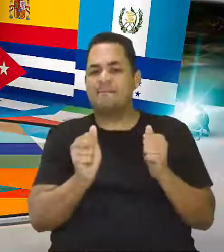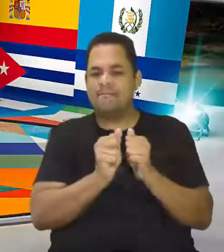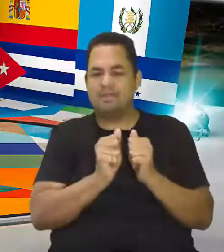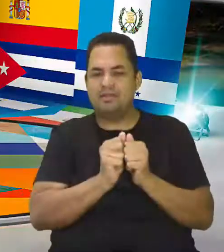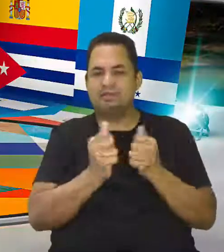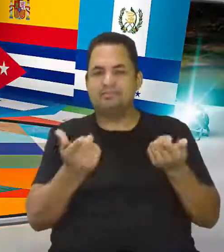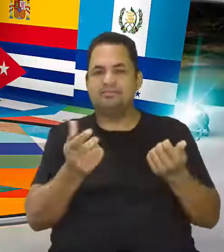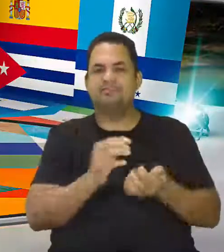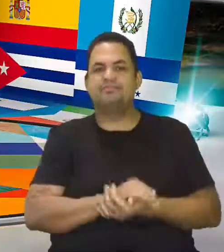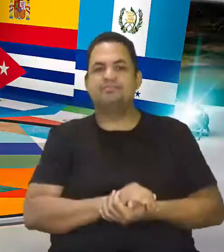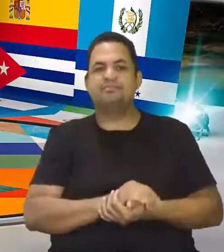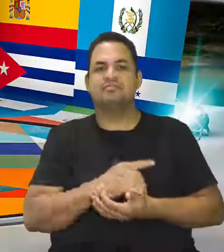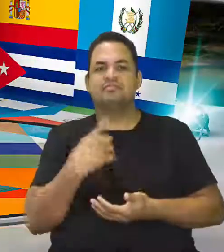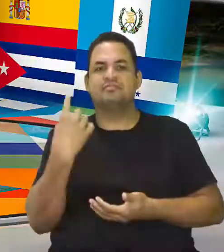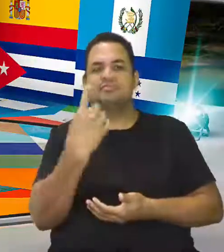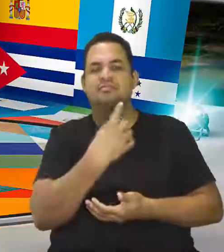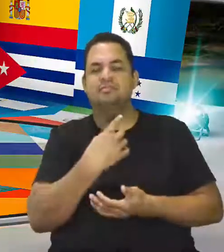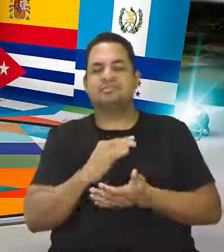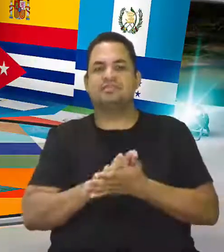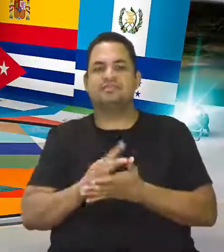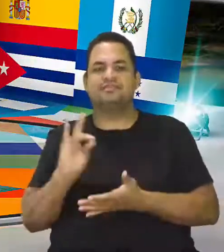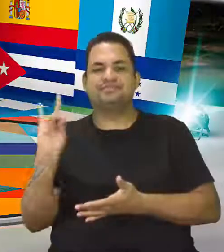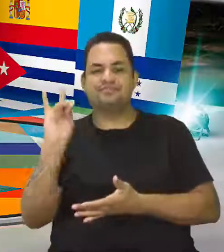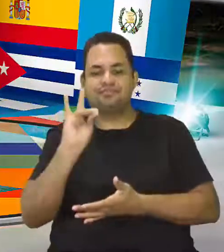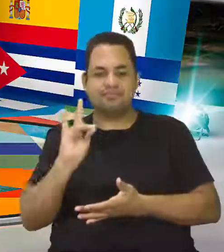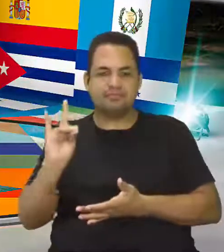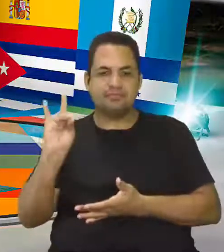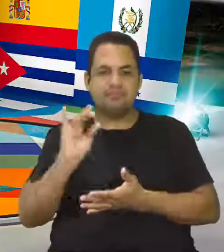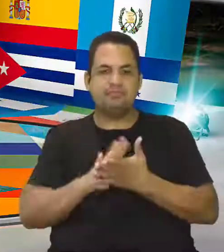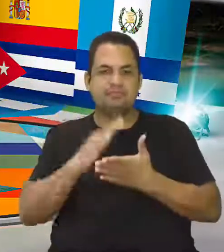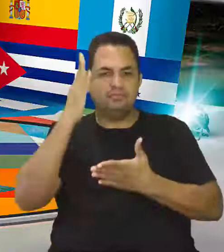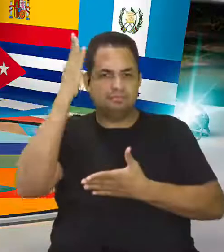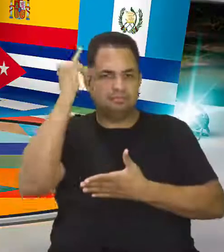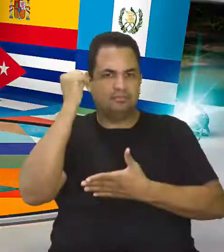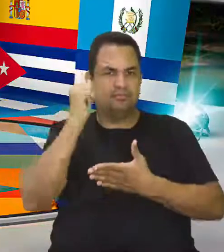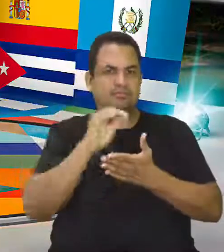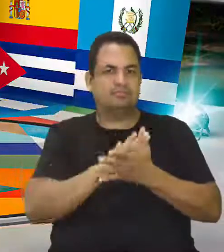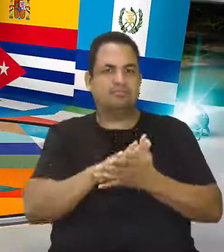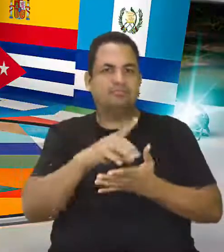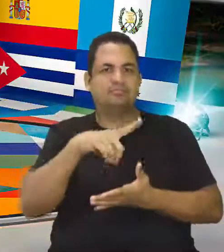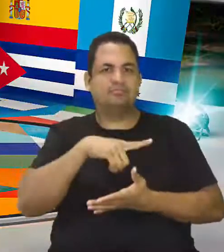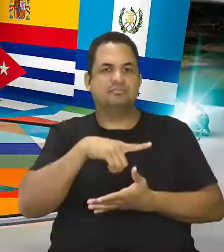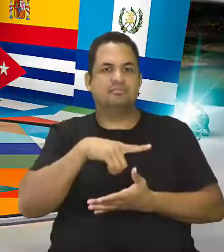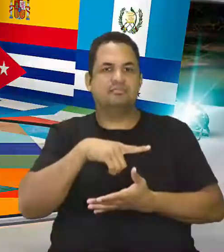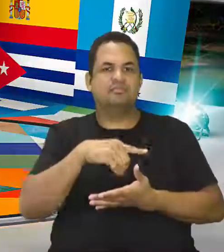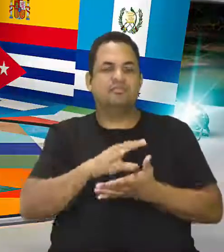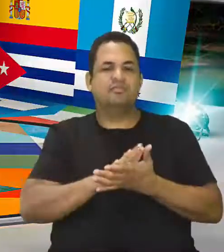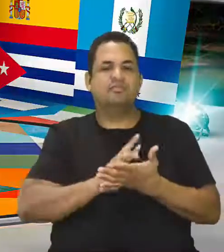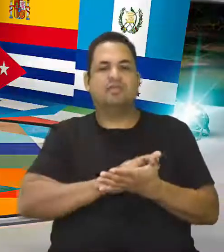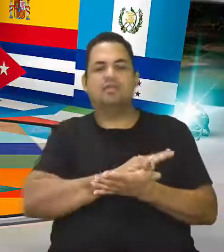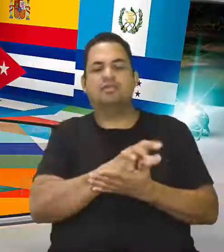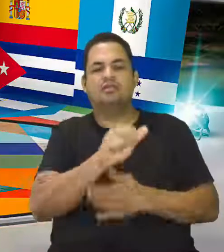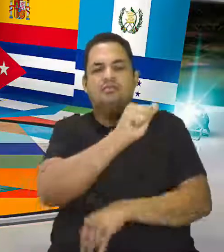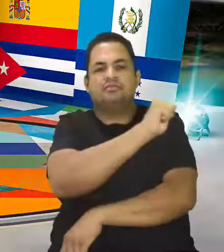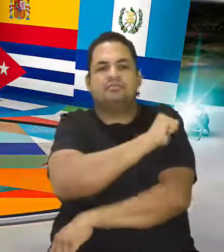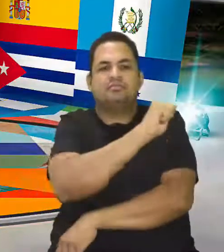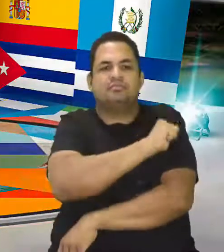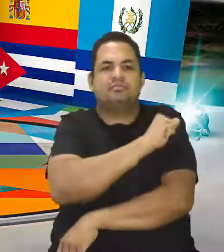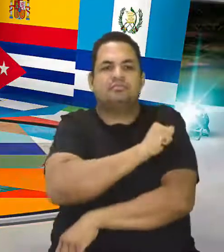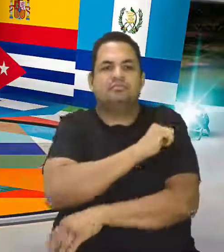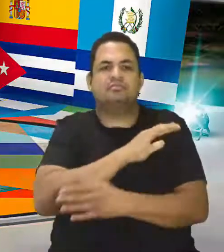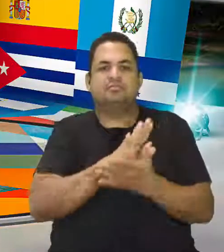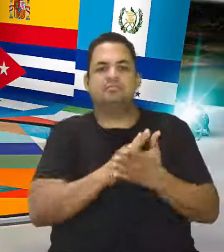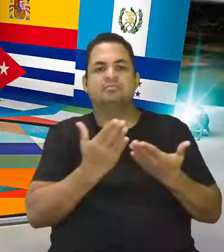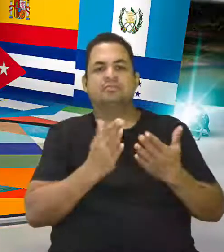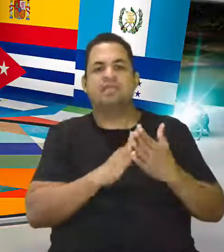são vizinhos da nossa Bolívia. Eu também sei, fiquei sabendo que tem vários alunos ali que moram